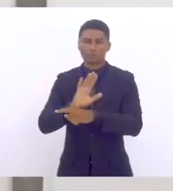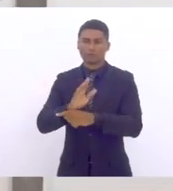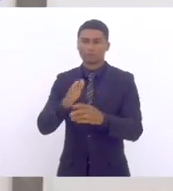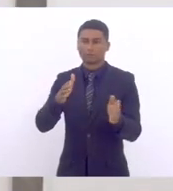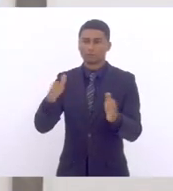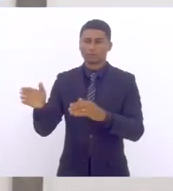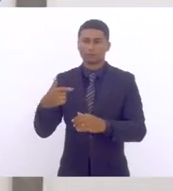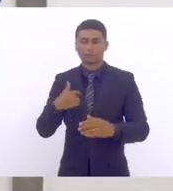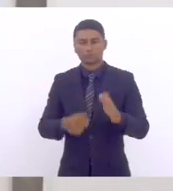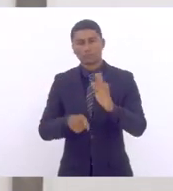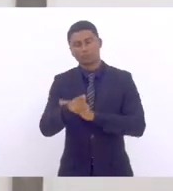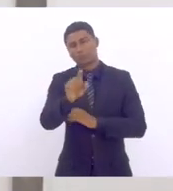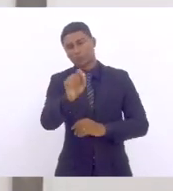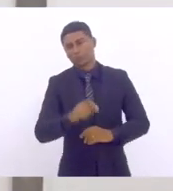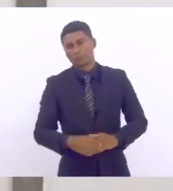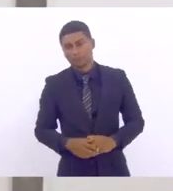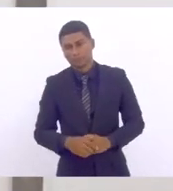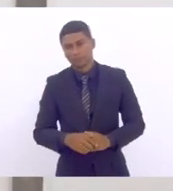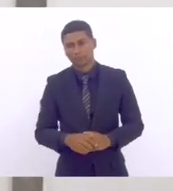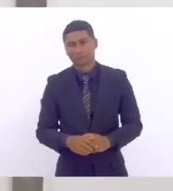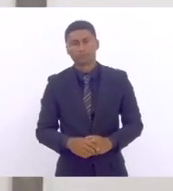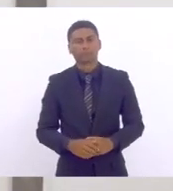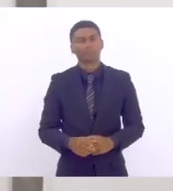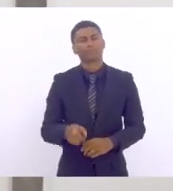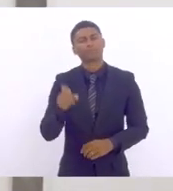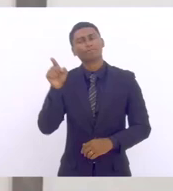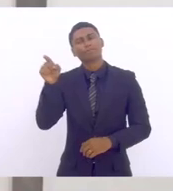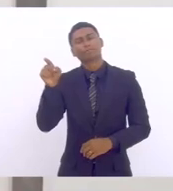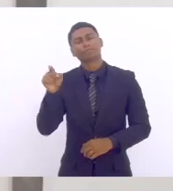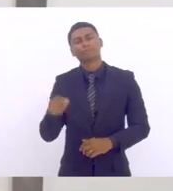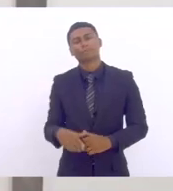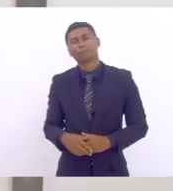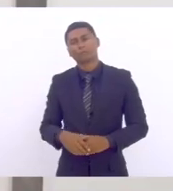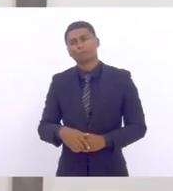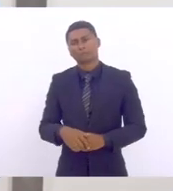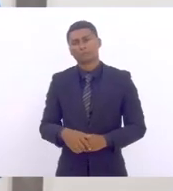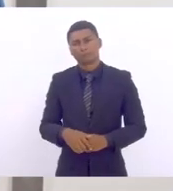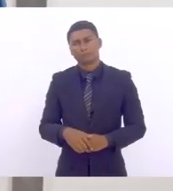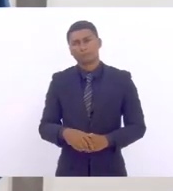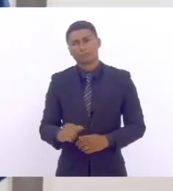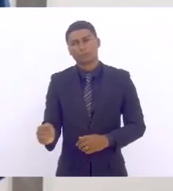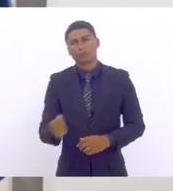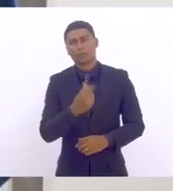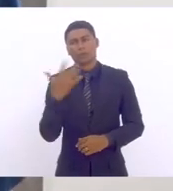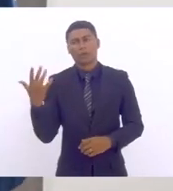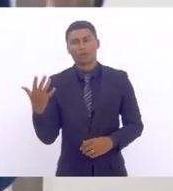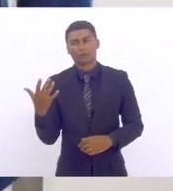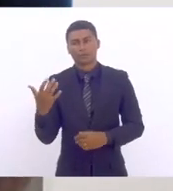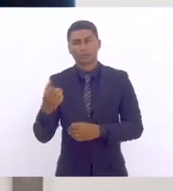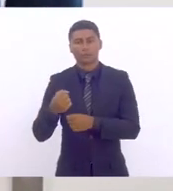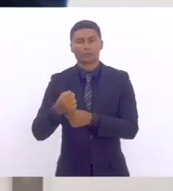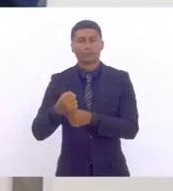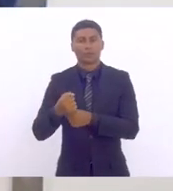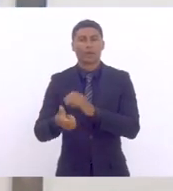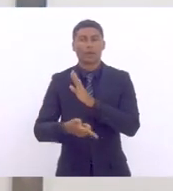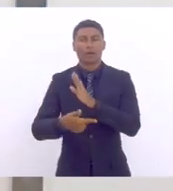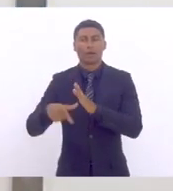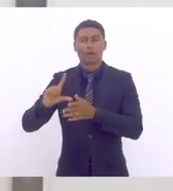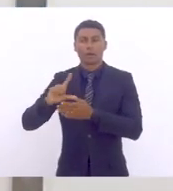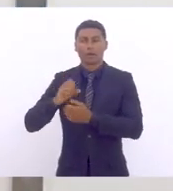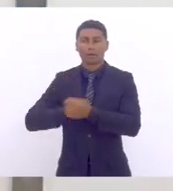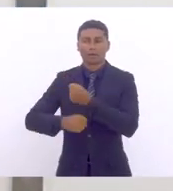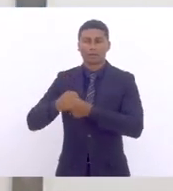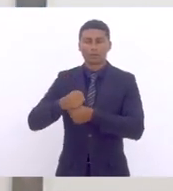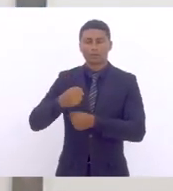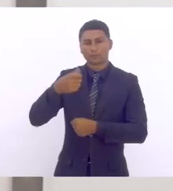Eu indago quantas dessas ocorrências foram anterior a 2011.